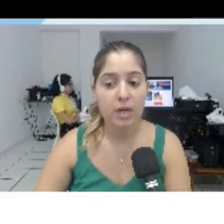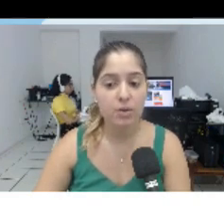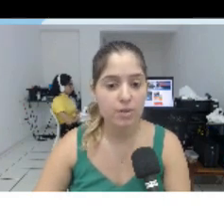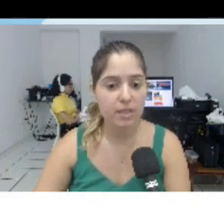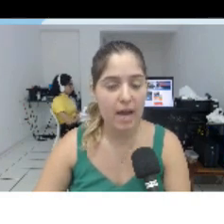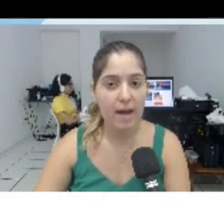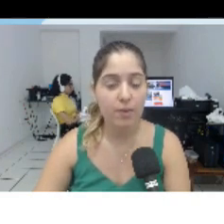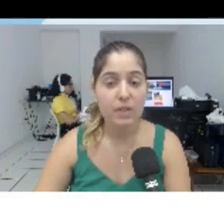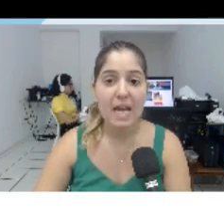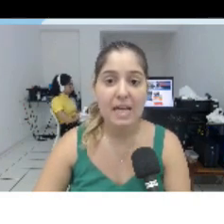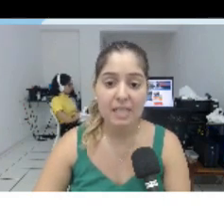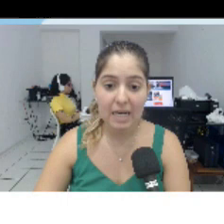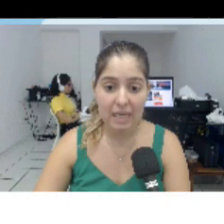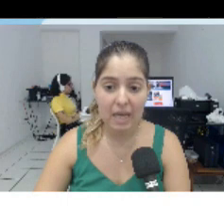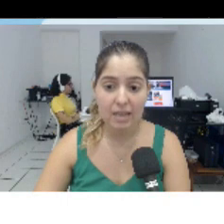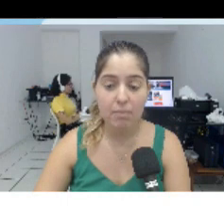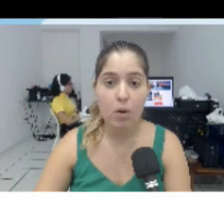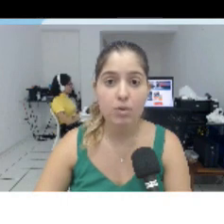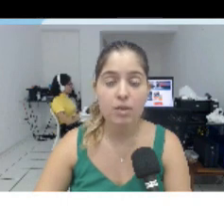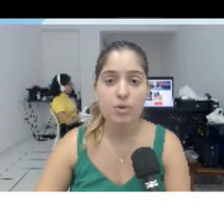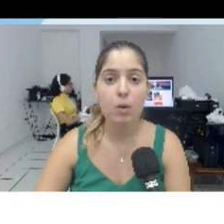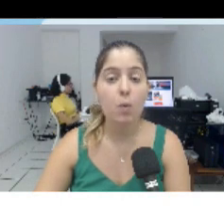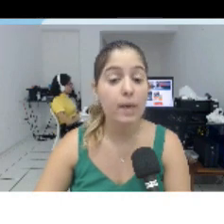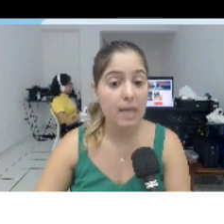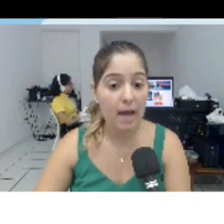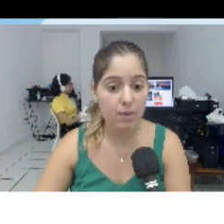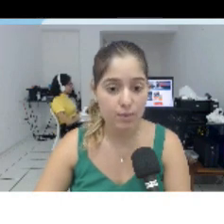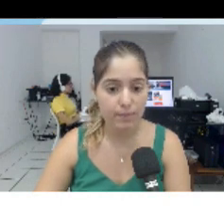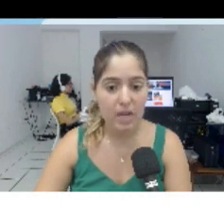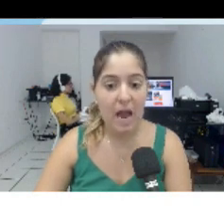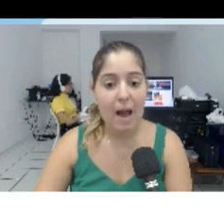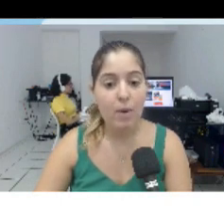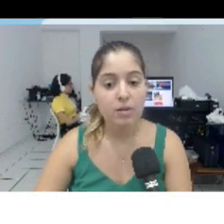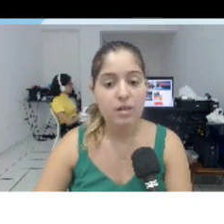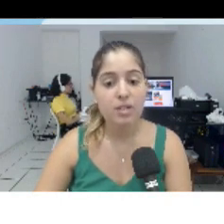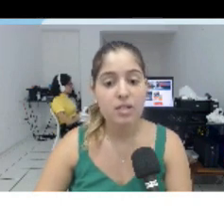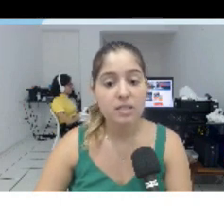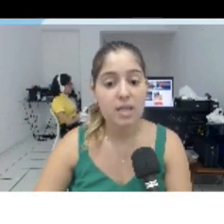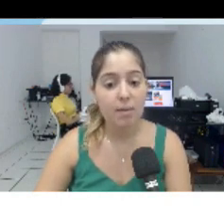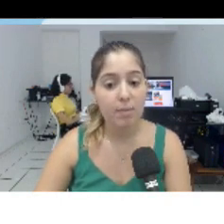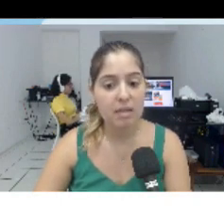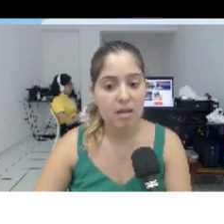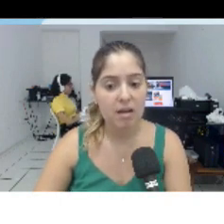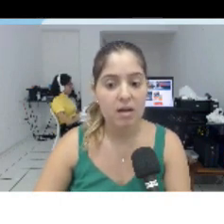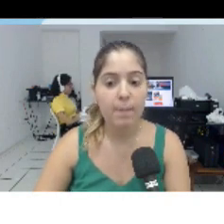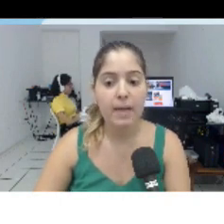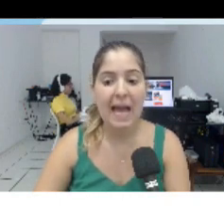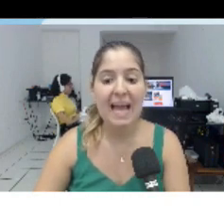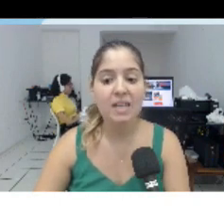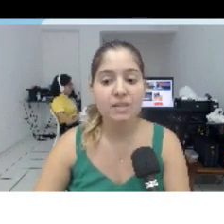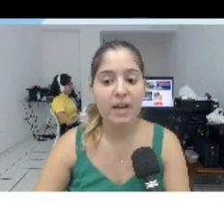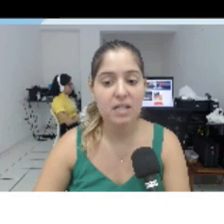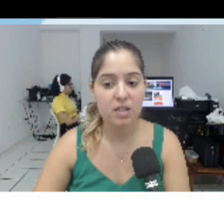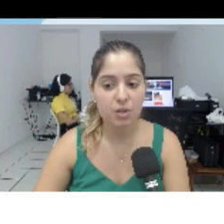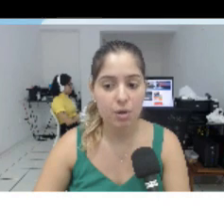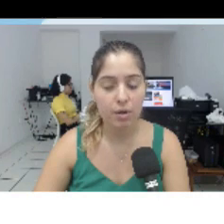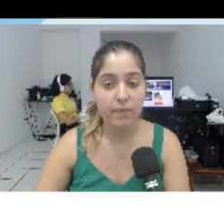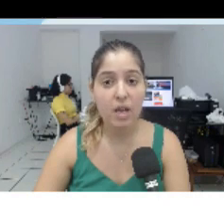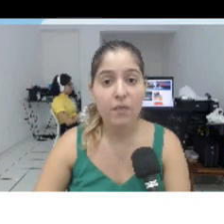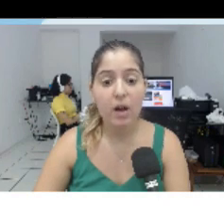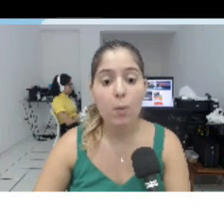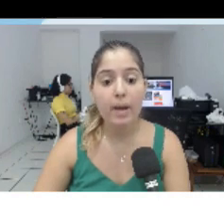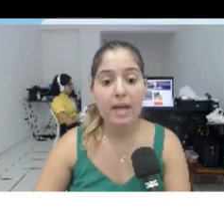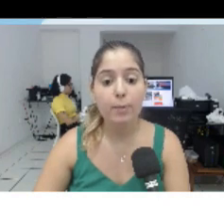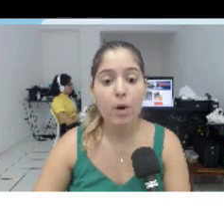no Poder Judiciário é salientada em mostra de documentários. A mostra de cinema, que integra a campanha Elas Fazem